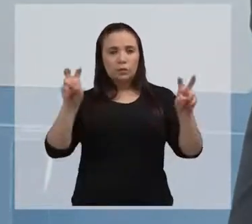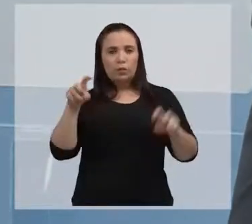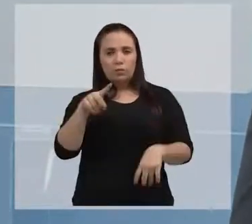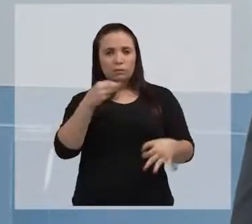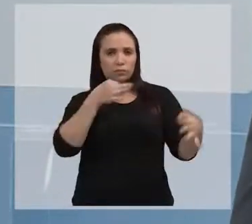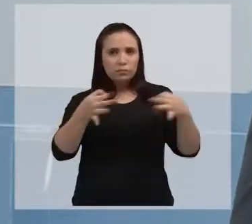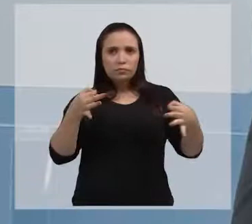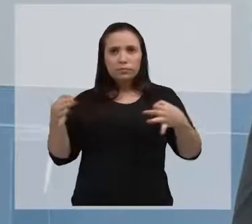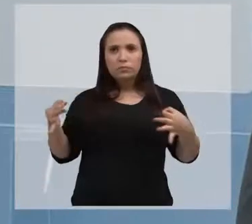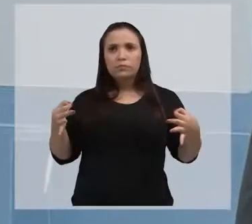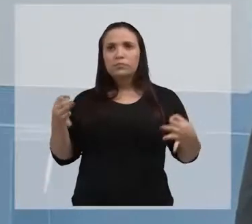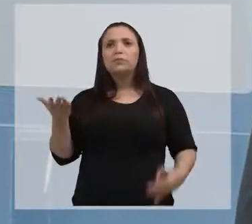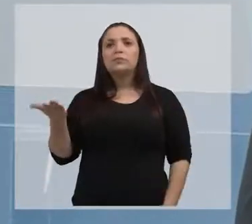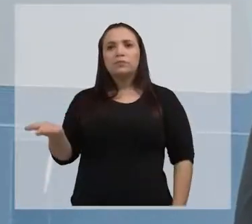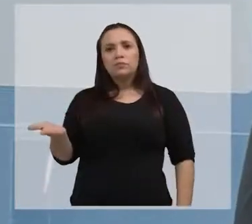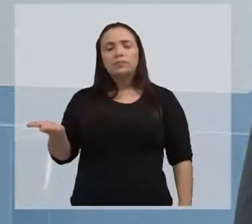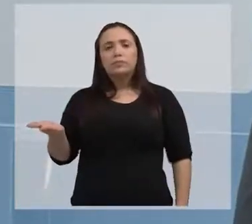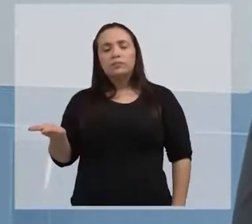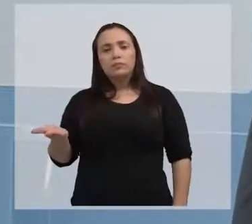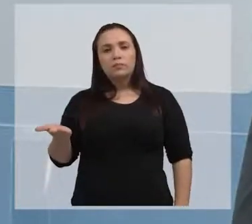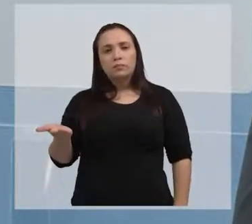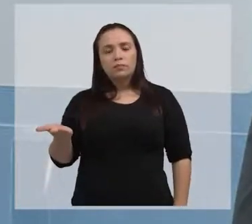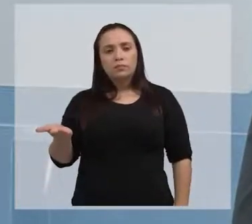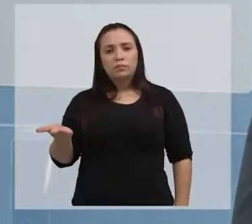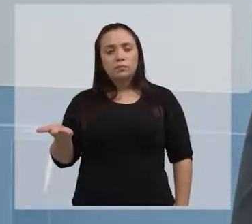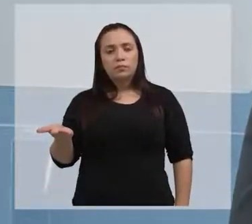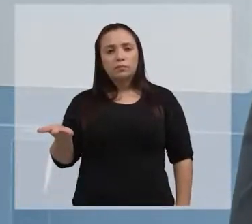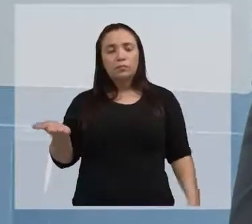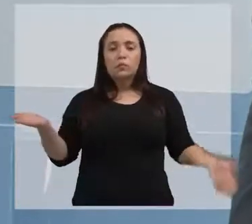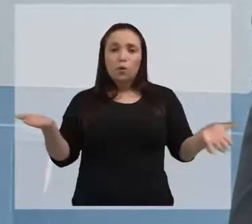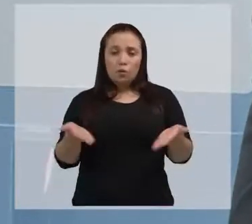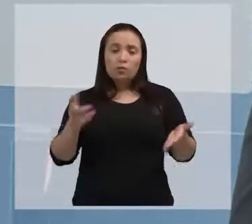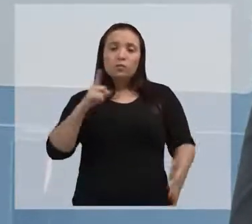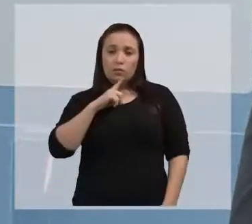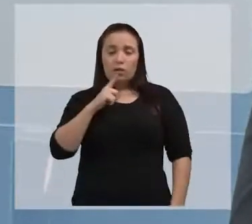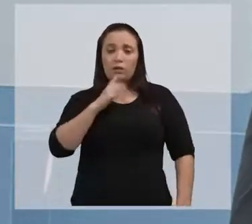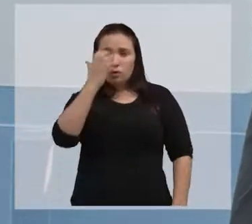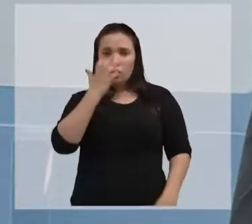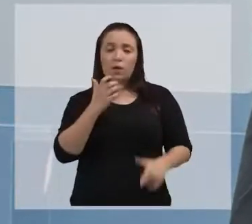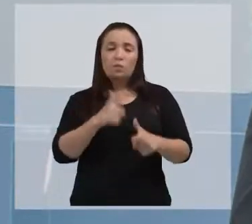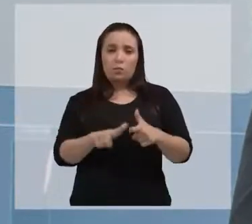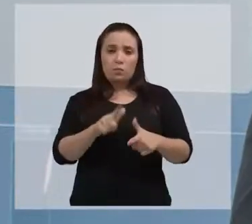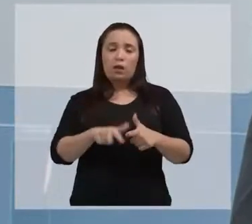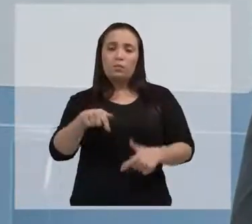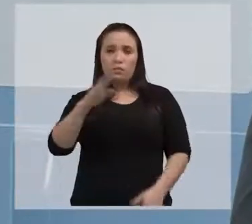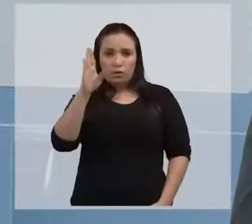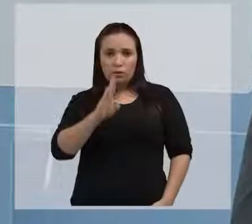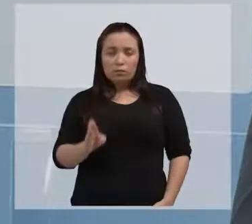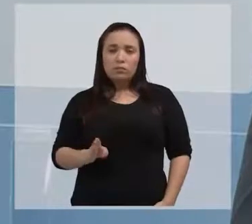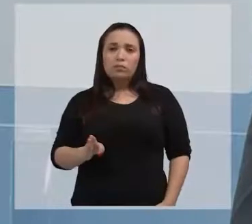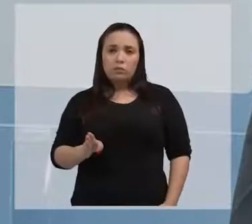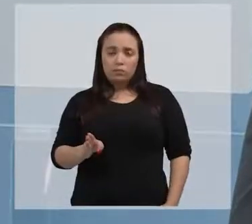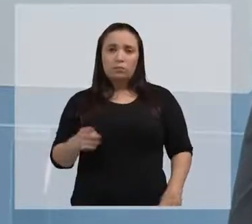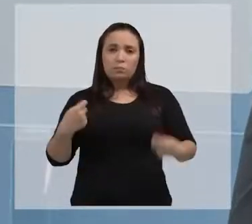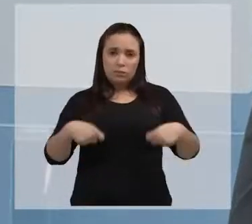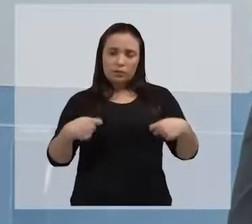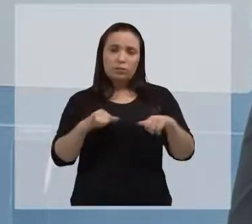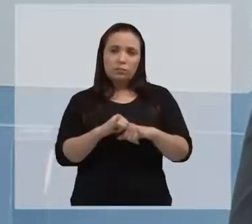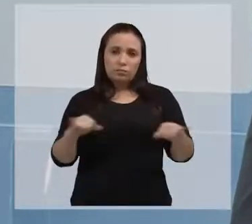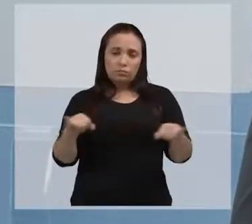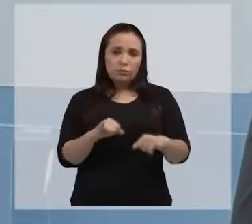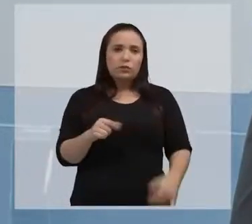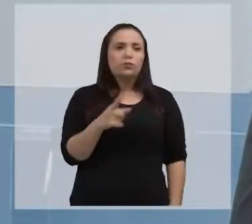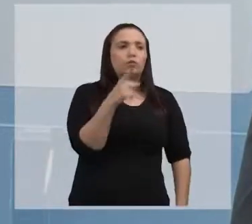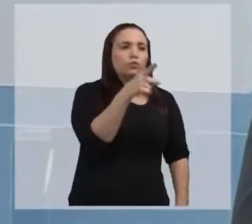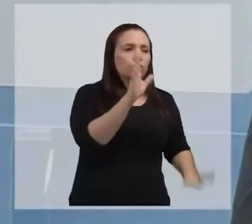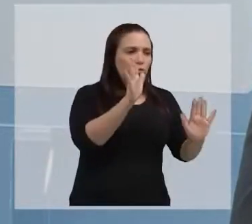discussão, Luiz, isso é um fato, hoje existe uma coisa muito séria no nosso país. É importante eu te falar isso, viu, Luiz? E você já